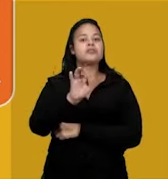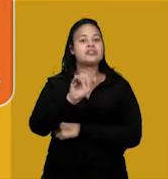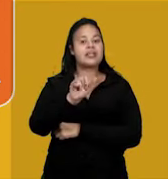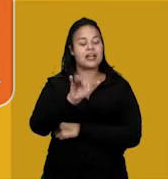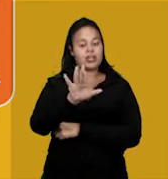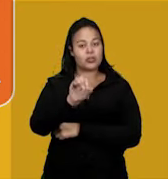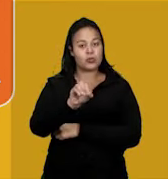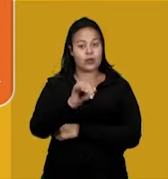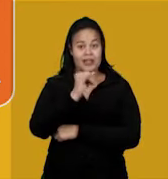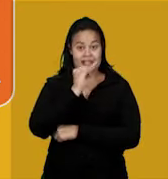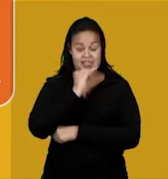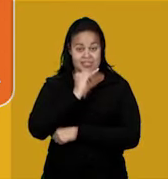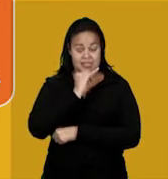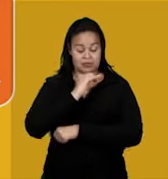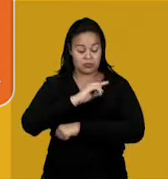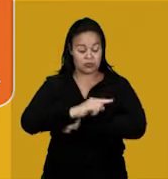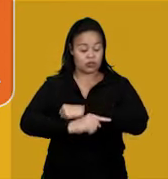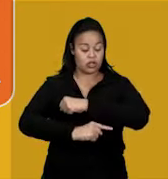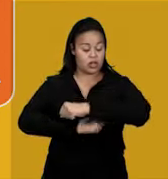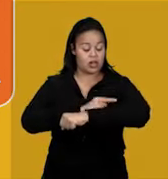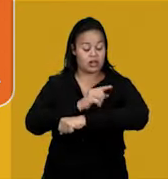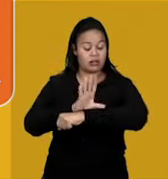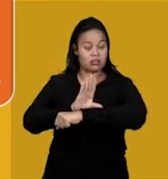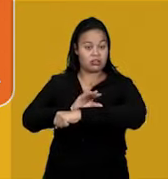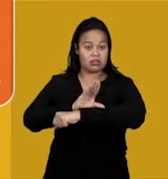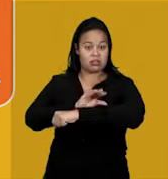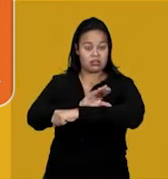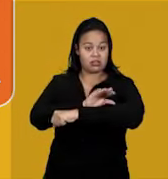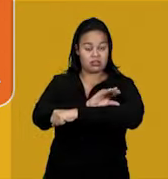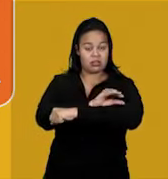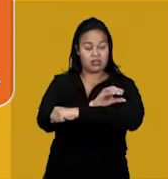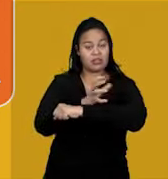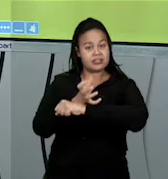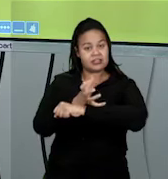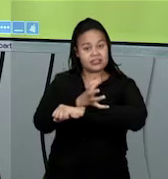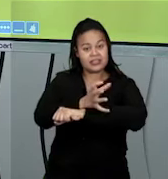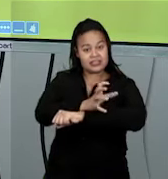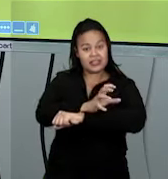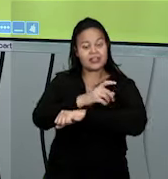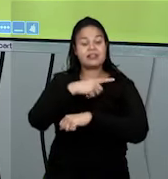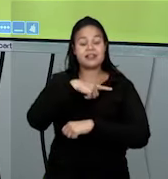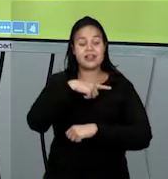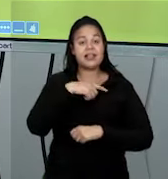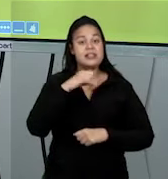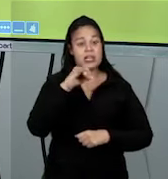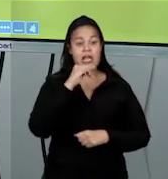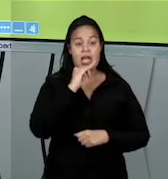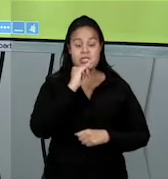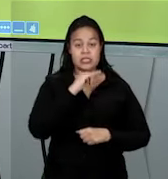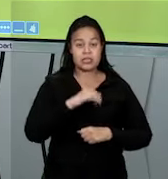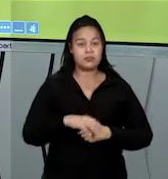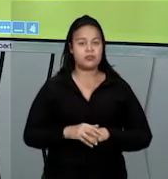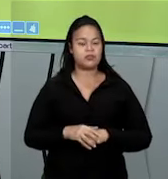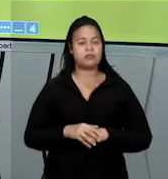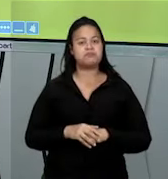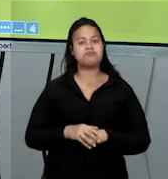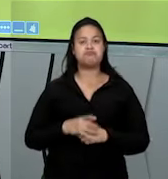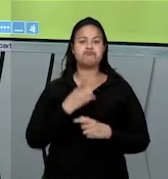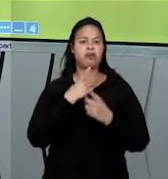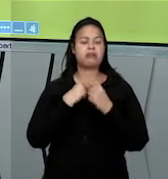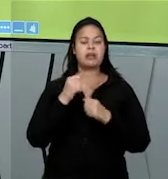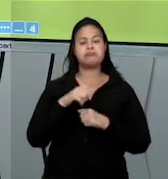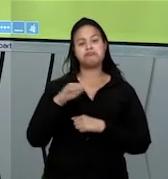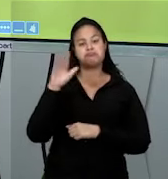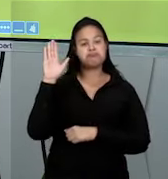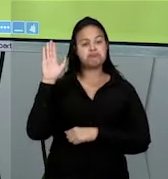do seu braço é tecido muscular esquelético. Se você tiver a vontade de levantar seu